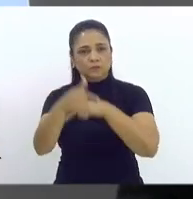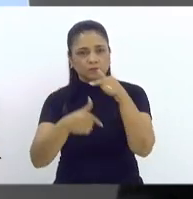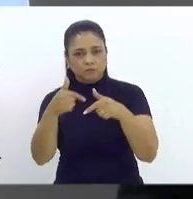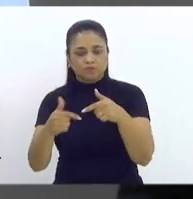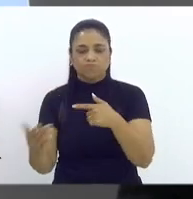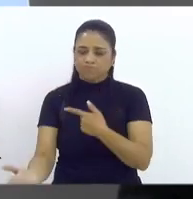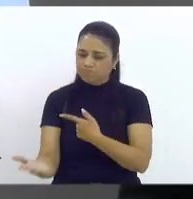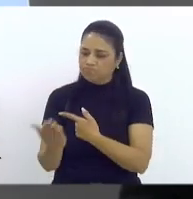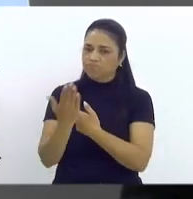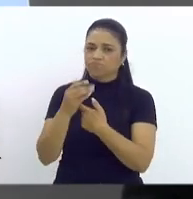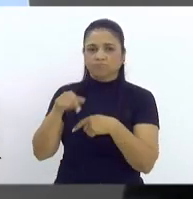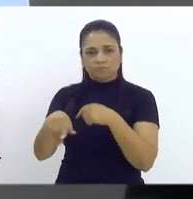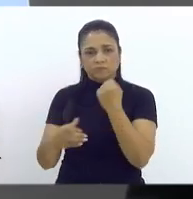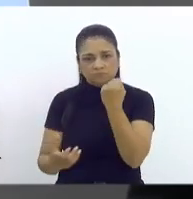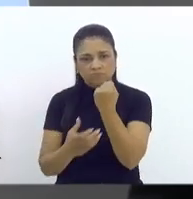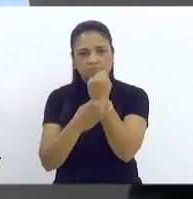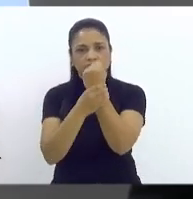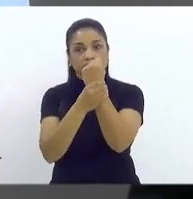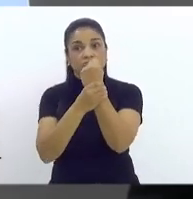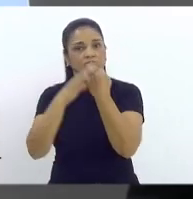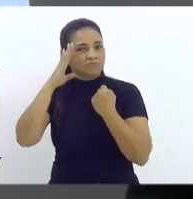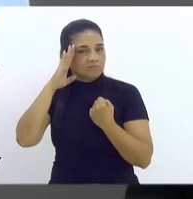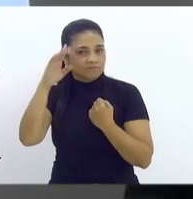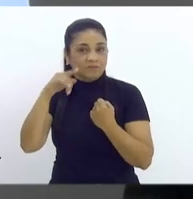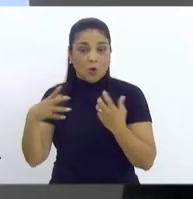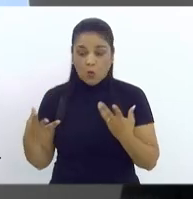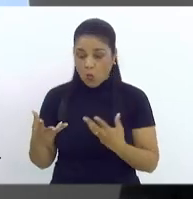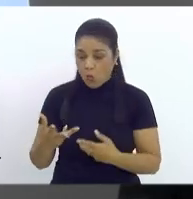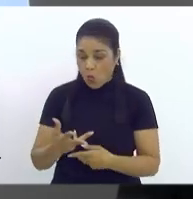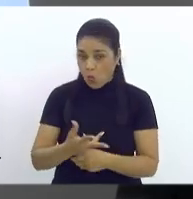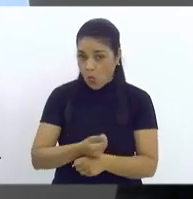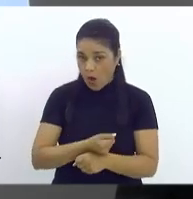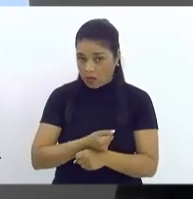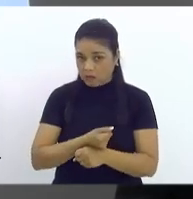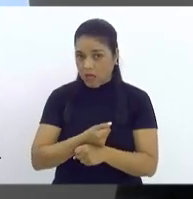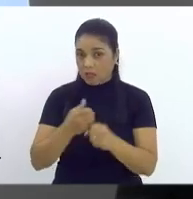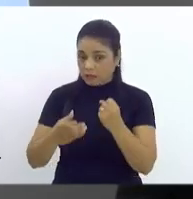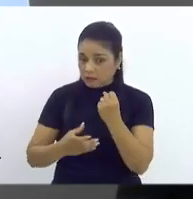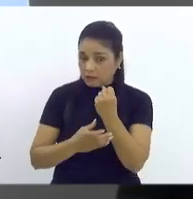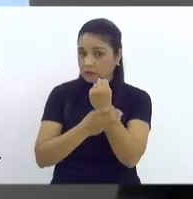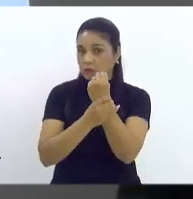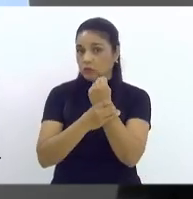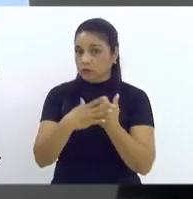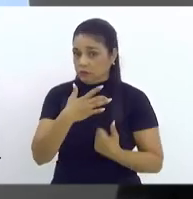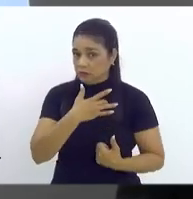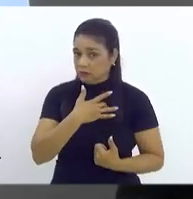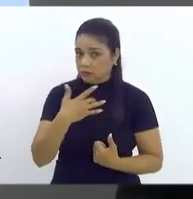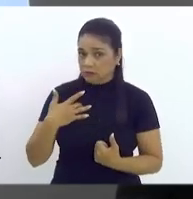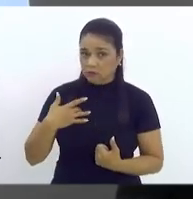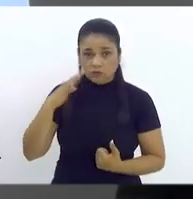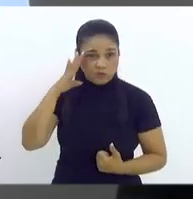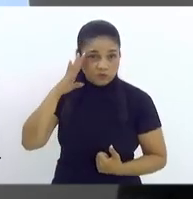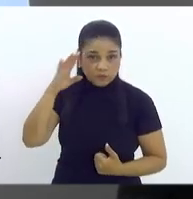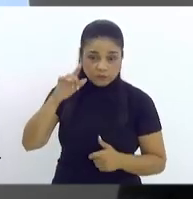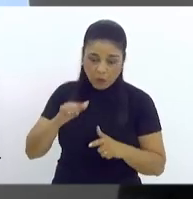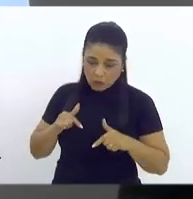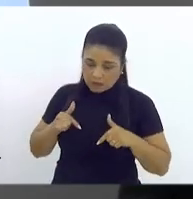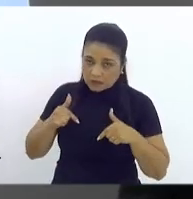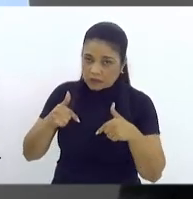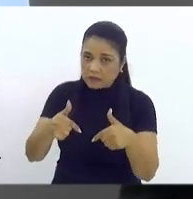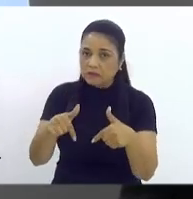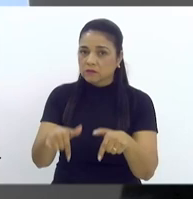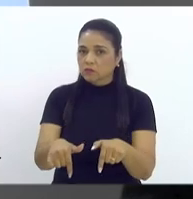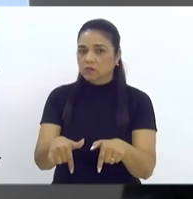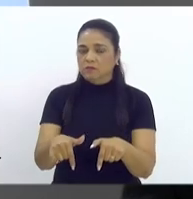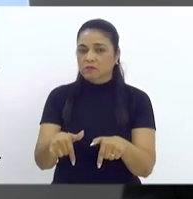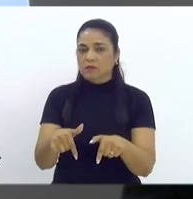das pessoas que estão trabalhando no sistema, na qualidade, a segurança e a saúde das pessoas que atuam tanto e